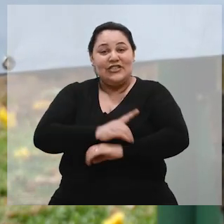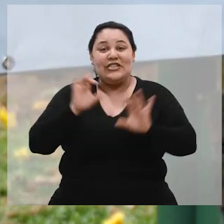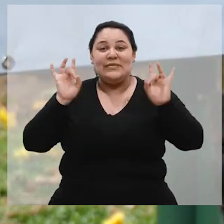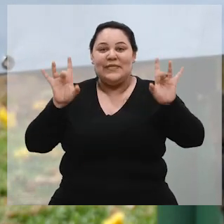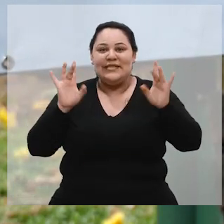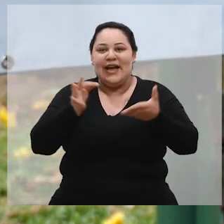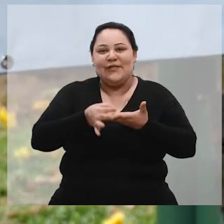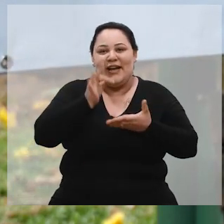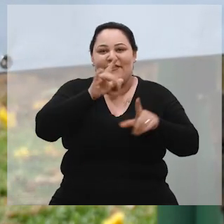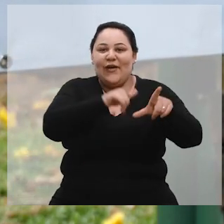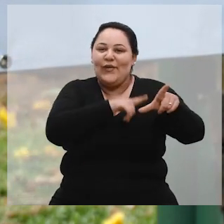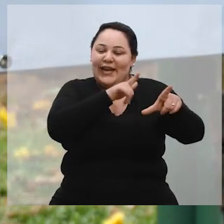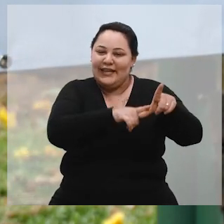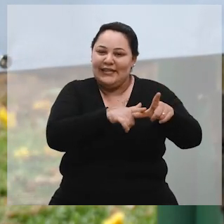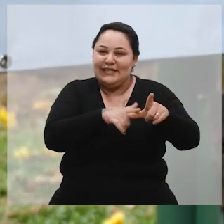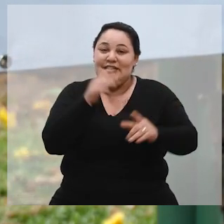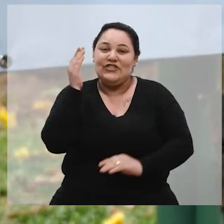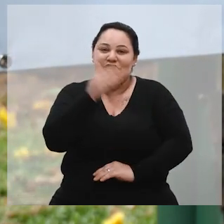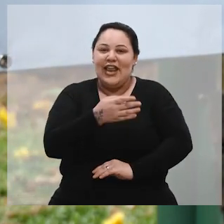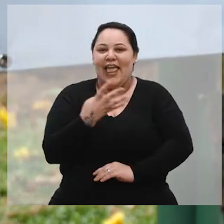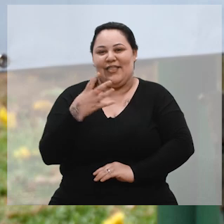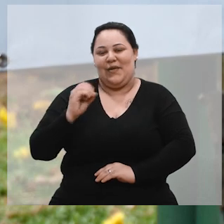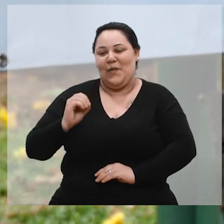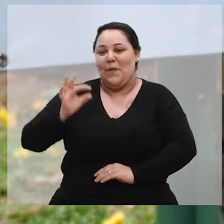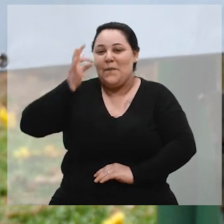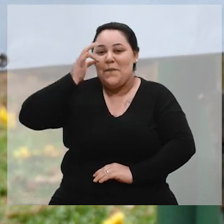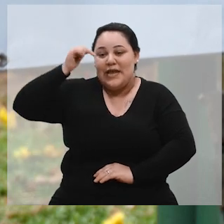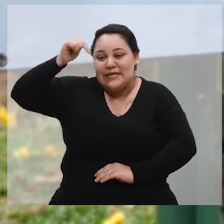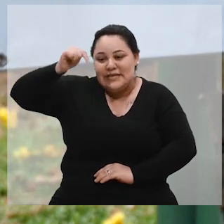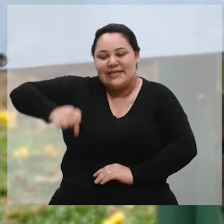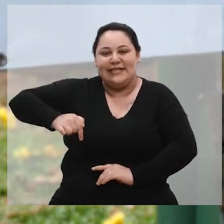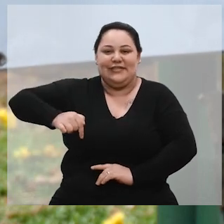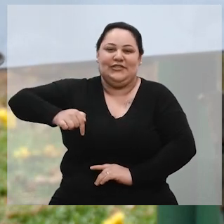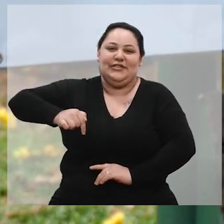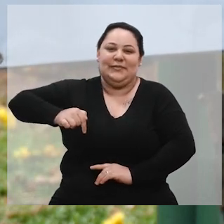especialíssima do Café com Letras, direto da 40ª